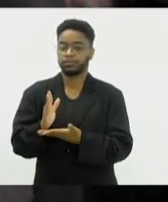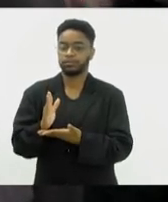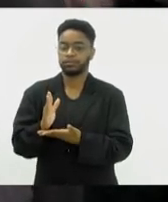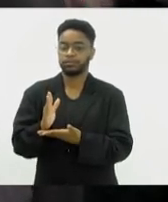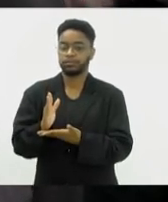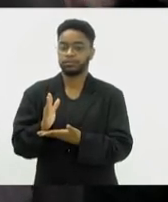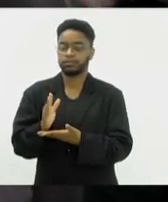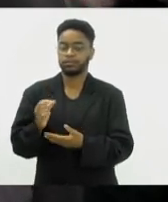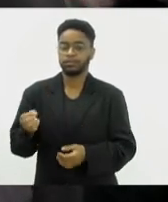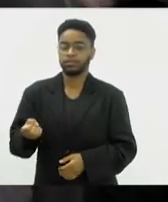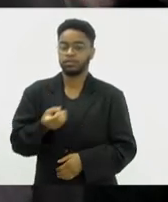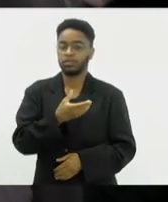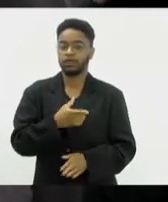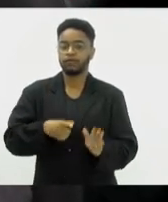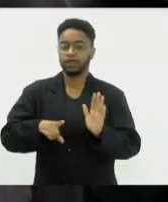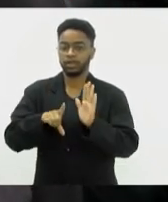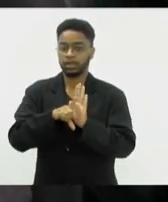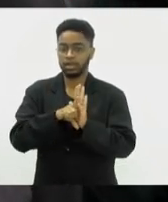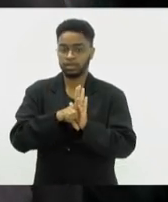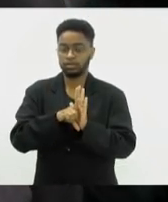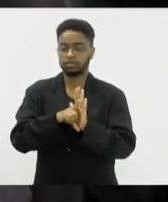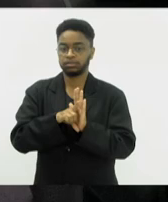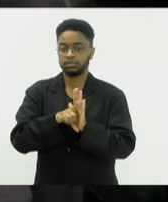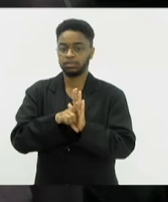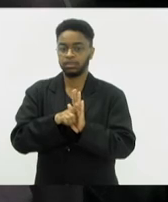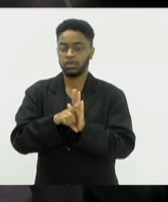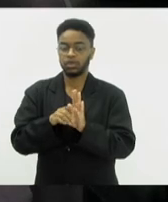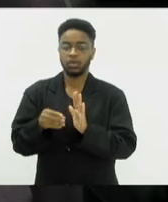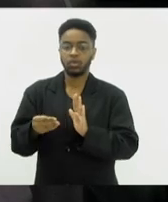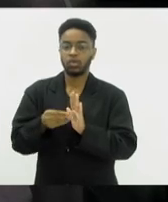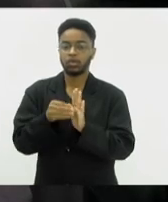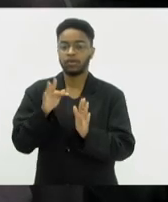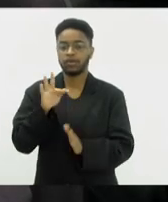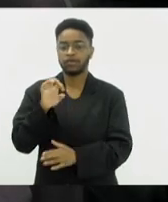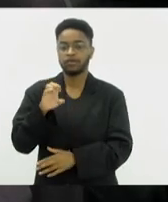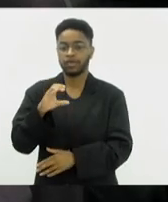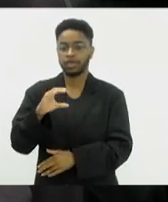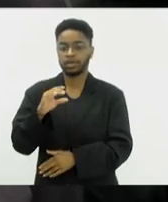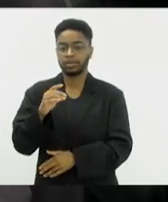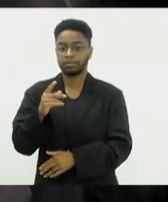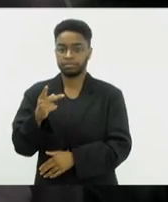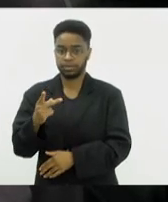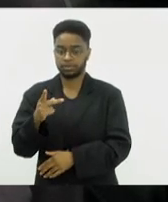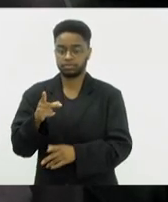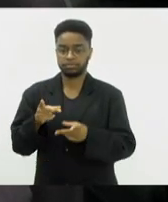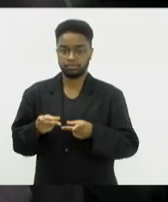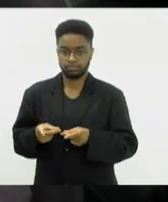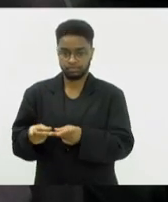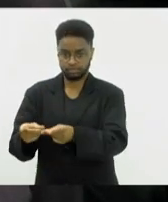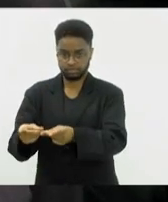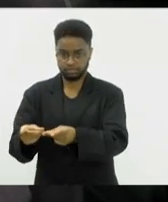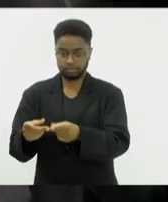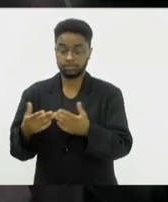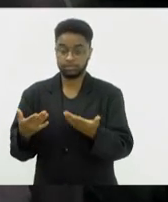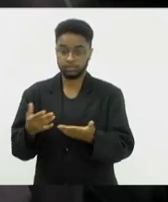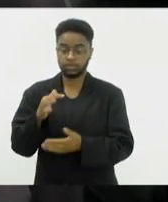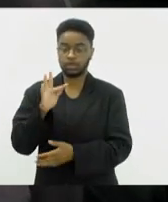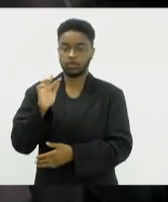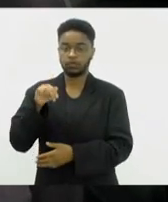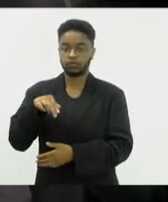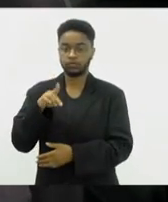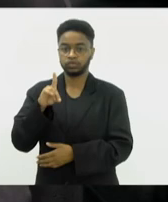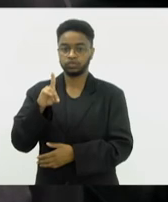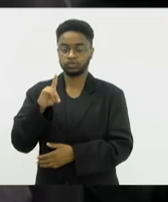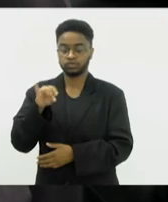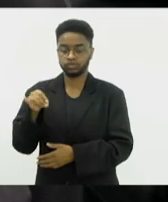uma nova lei complementar que tornou o FECP permanente. E o FUNJOVEM é um fundo